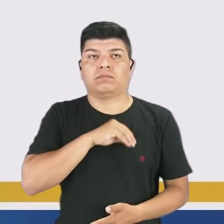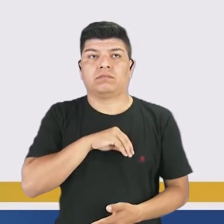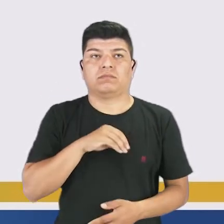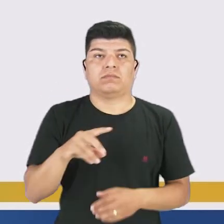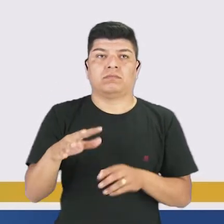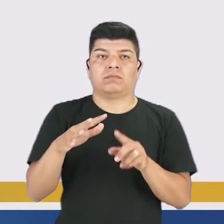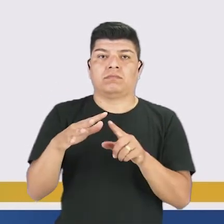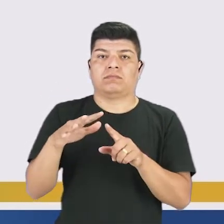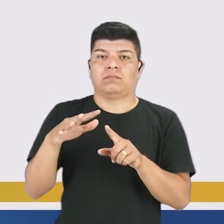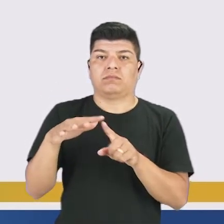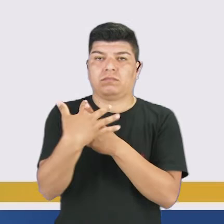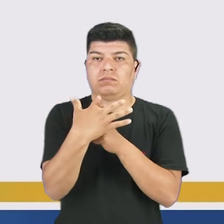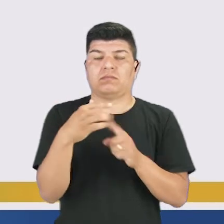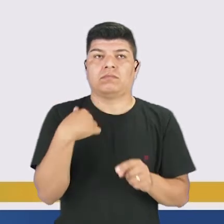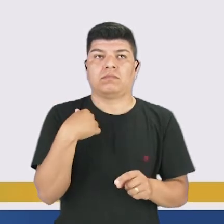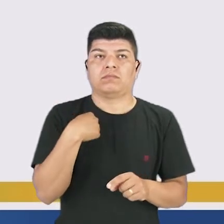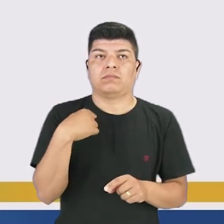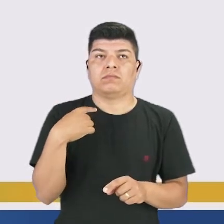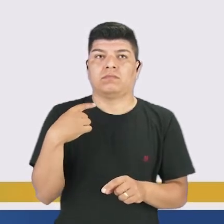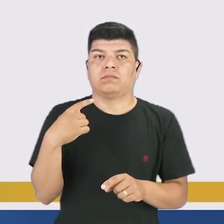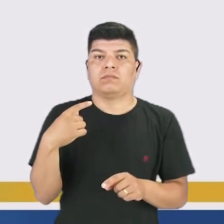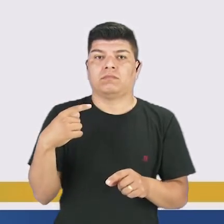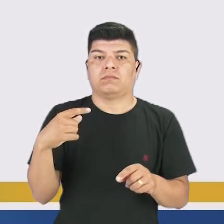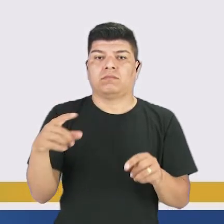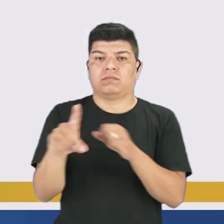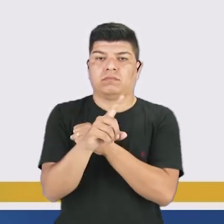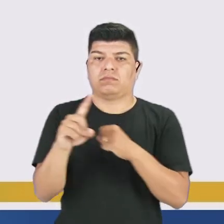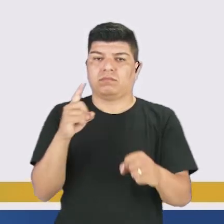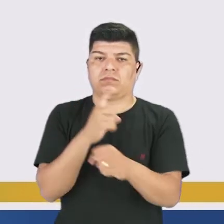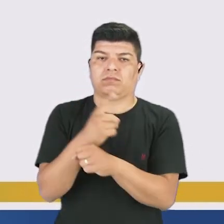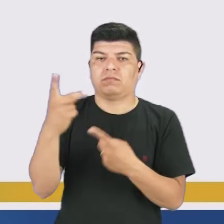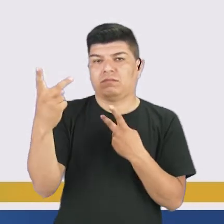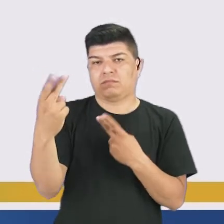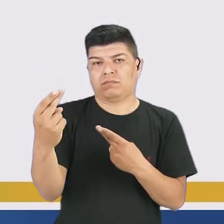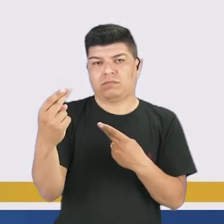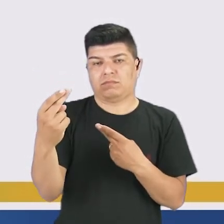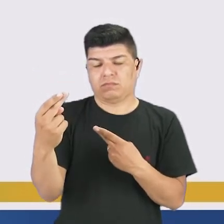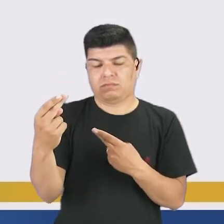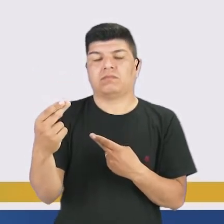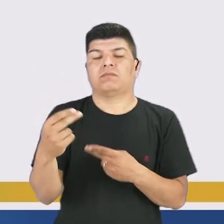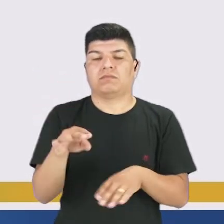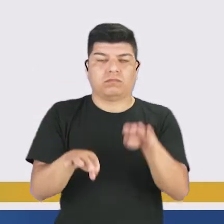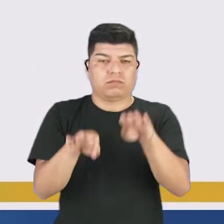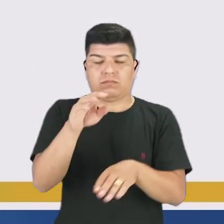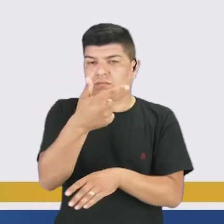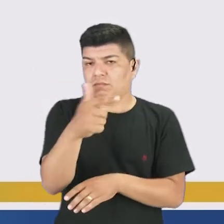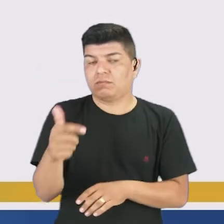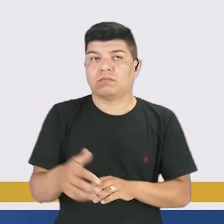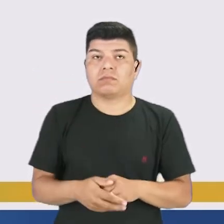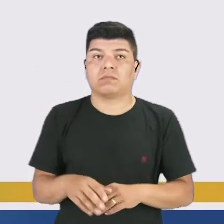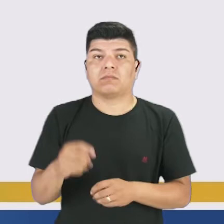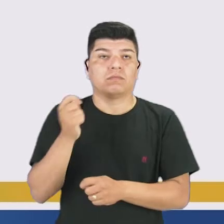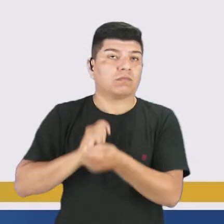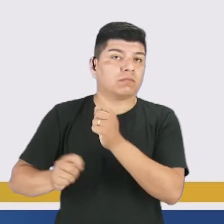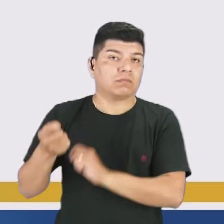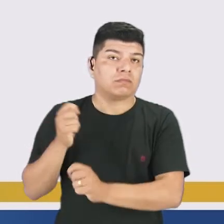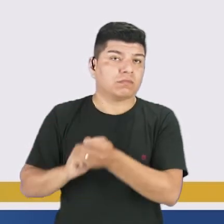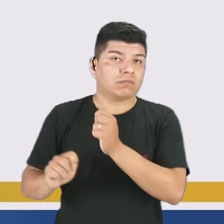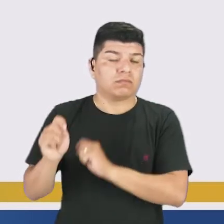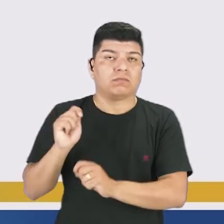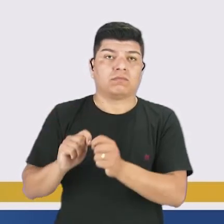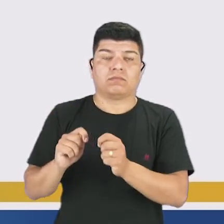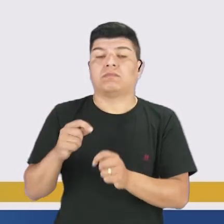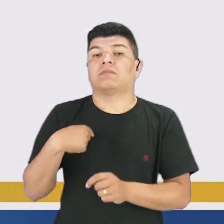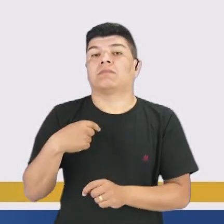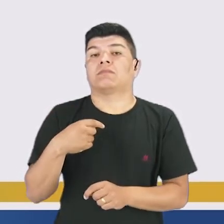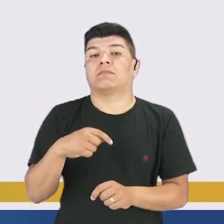socialismo, sociedade igualitária, sem divisão de classes. Na economia, predomina a economia de mercado. E